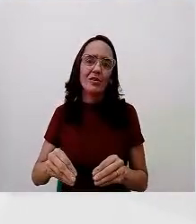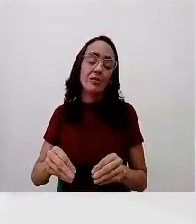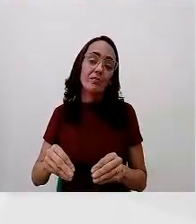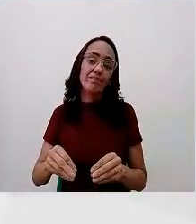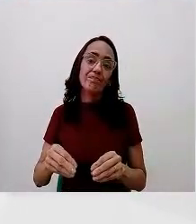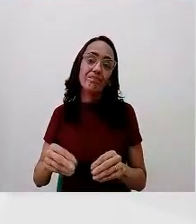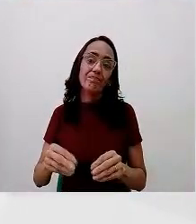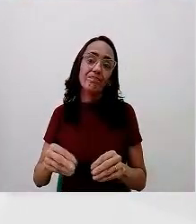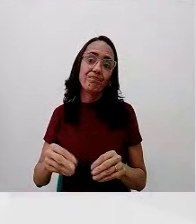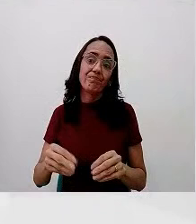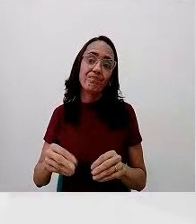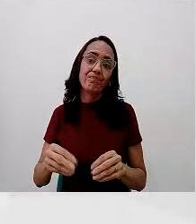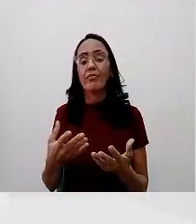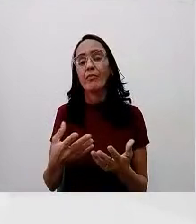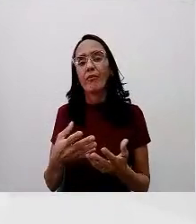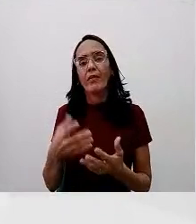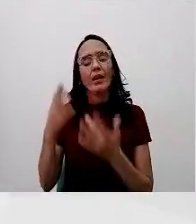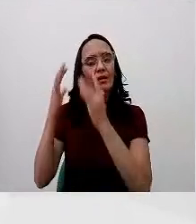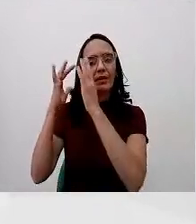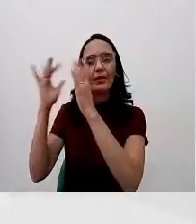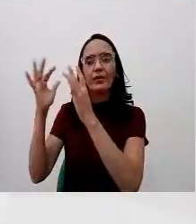de estudo?